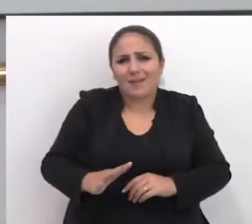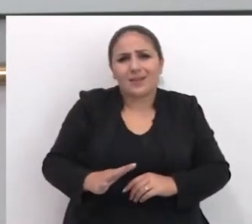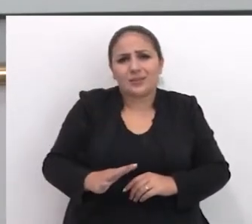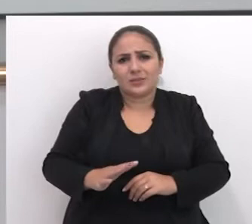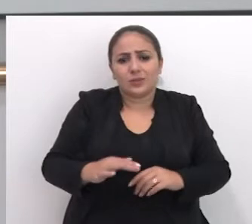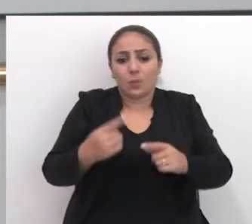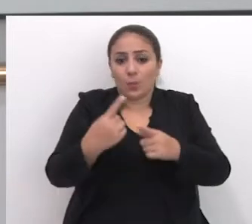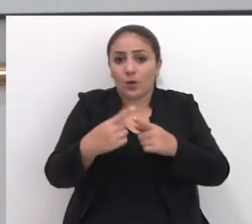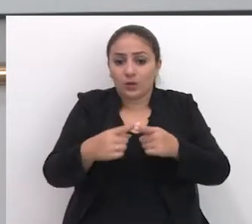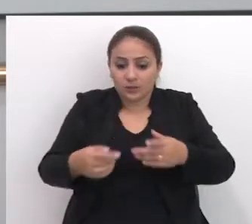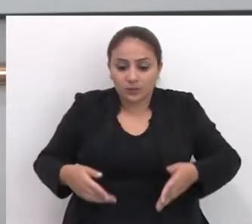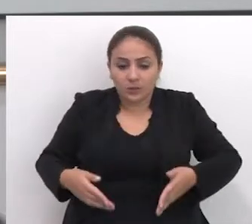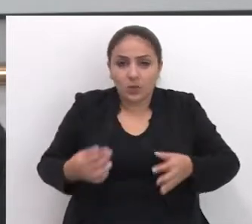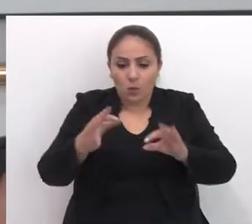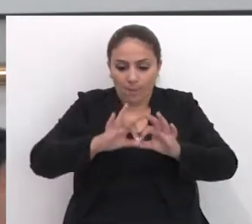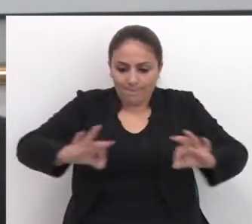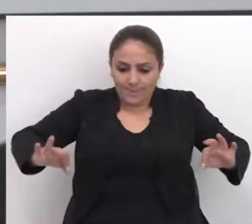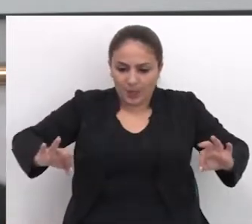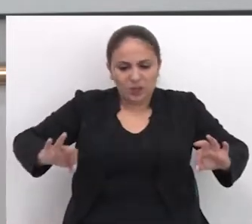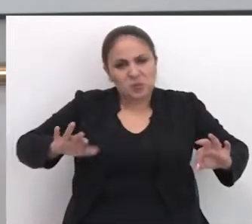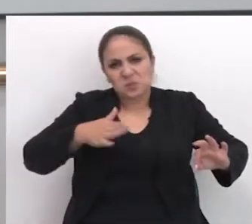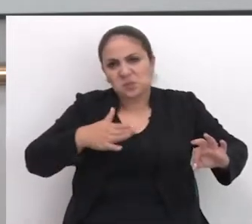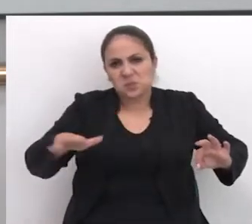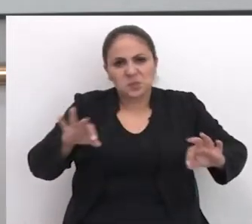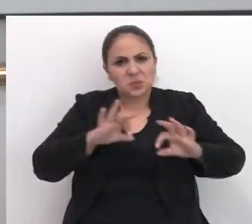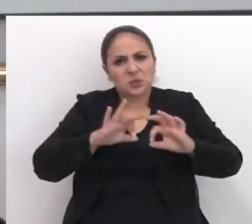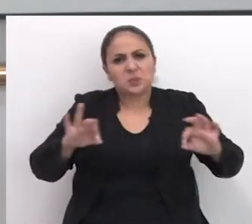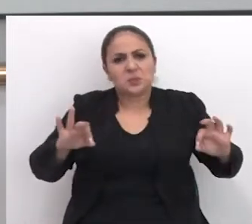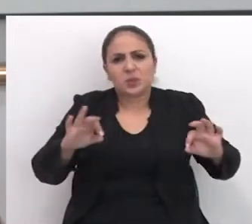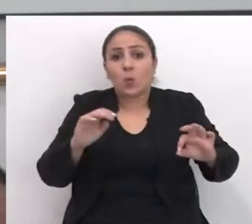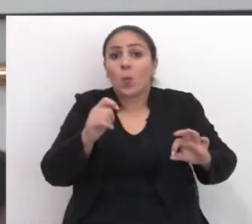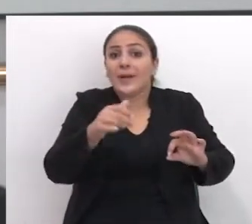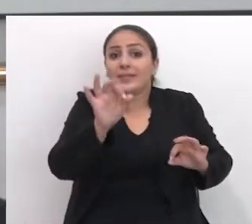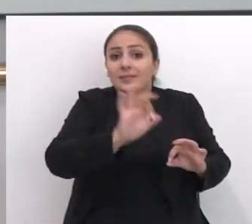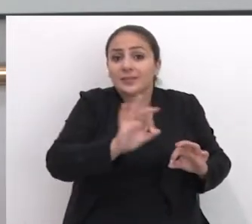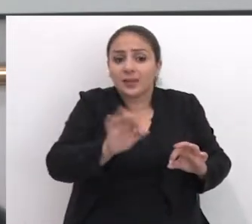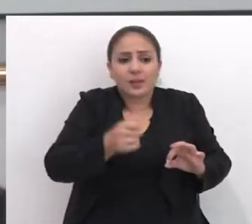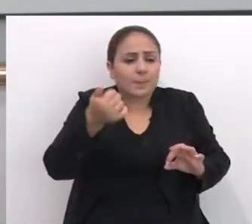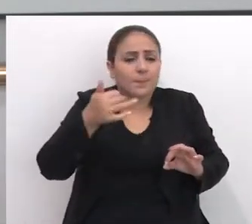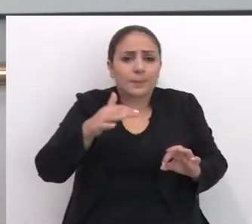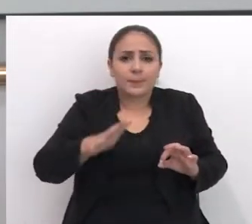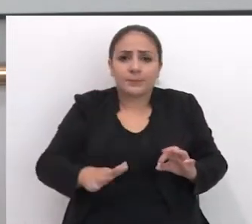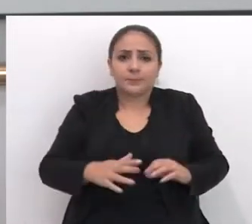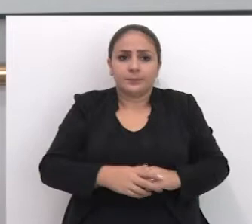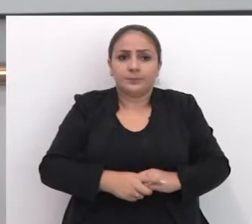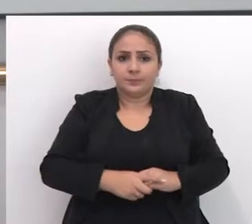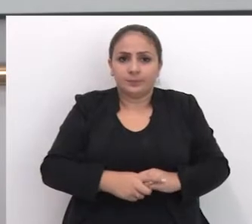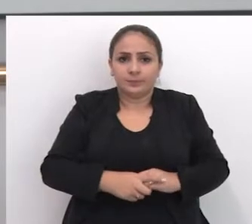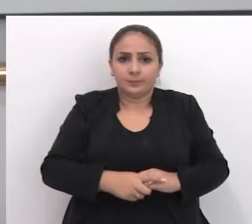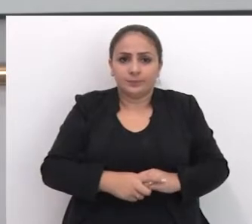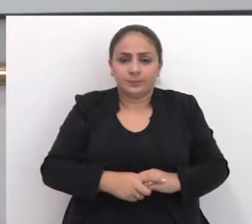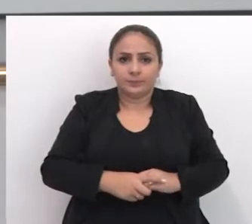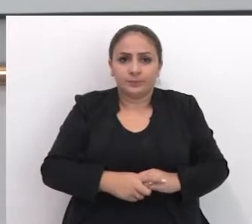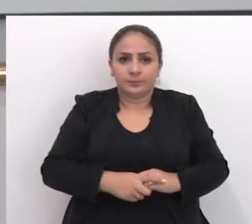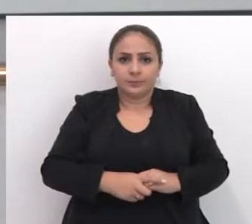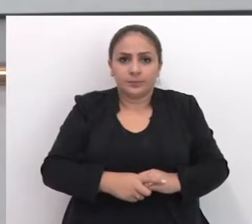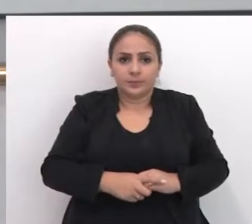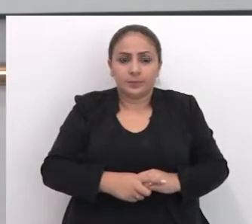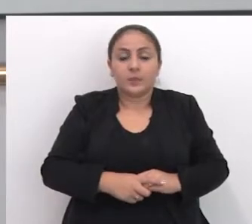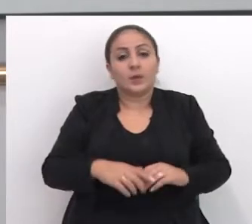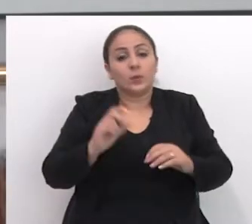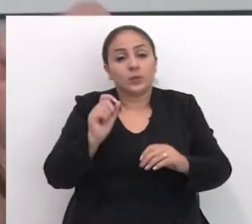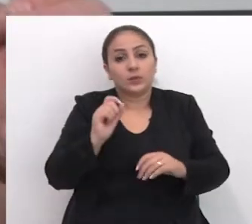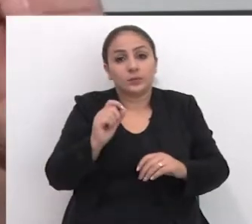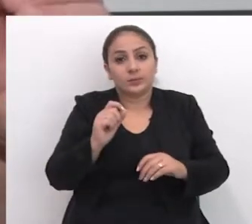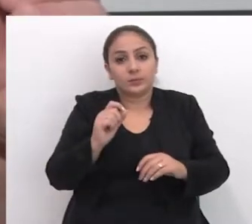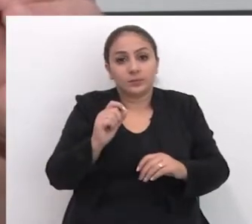mundo, porque os corredores é 1 metro, 1,5 metros, não vai quase nada, vai a mínima coisa, então